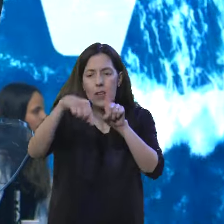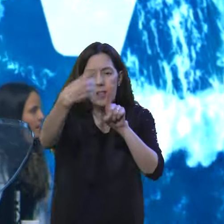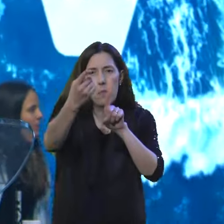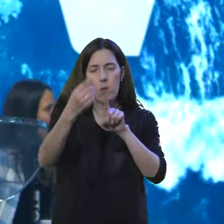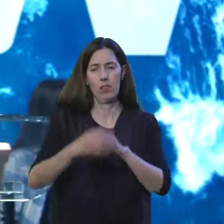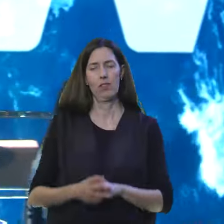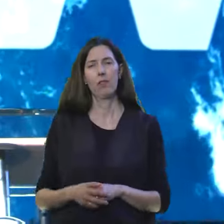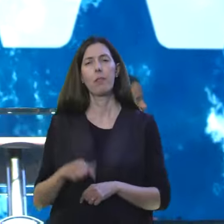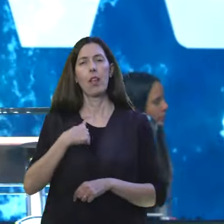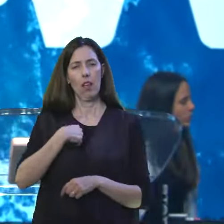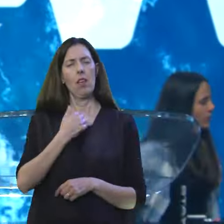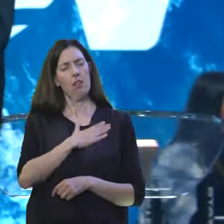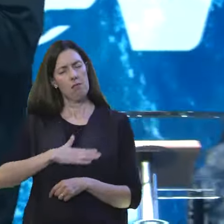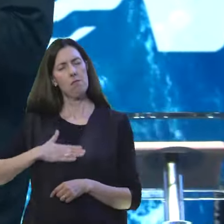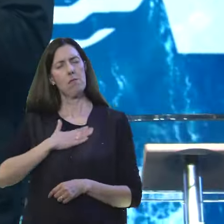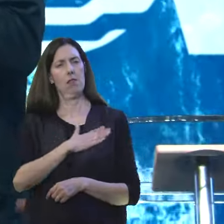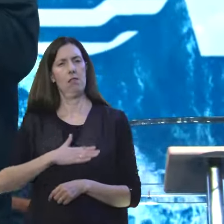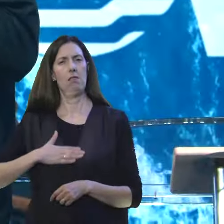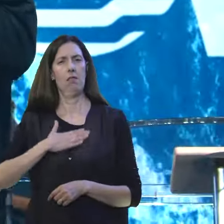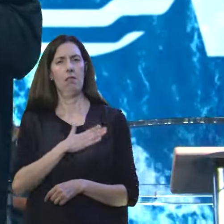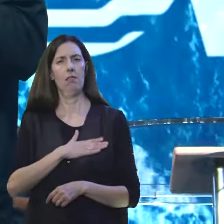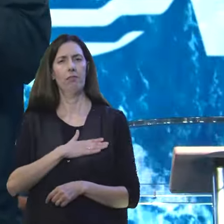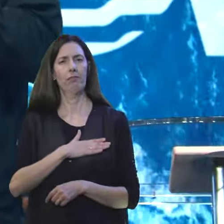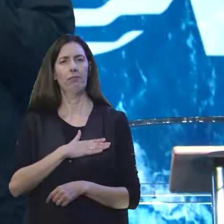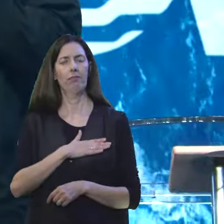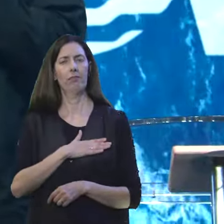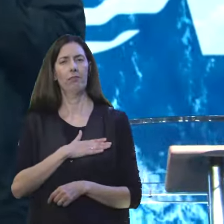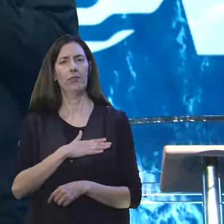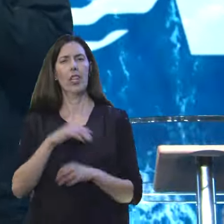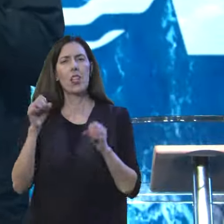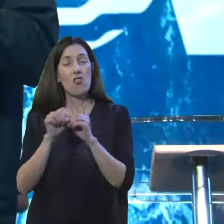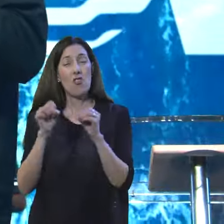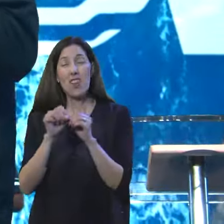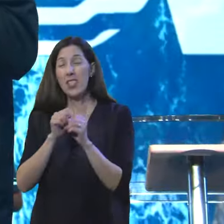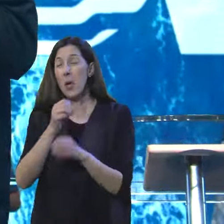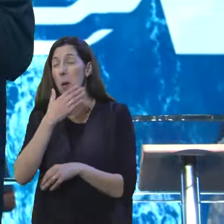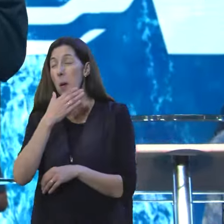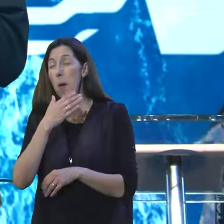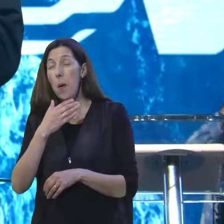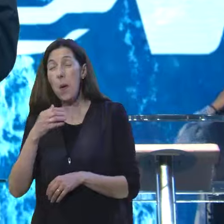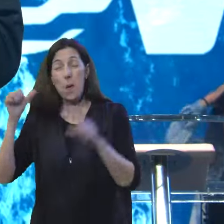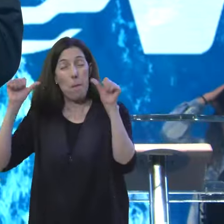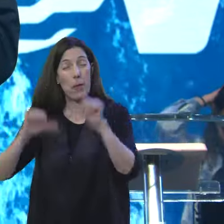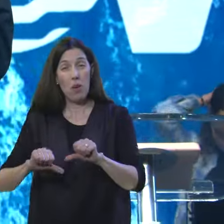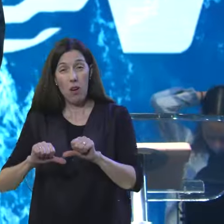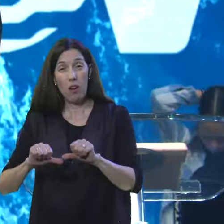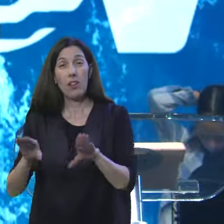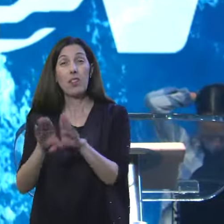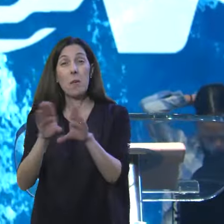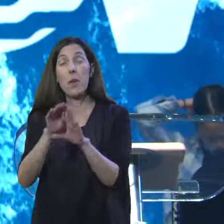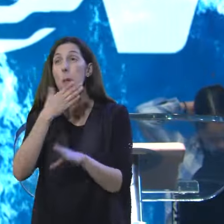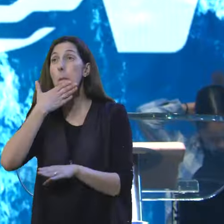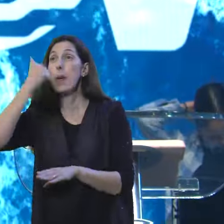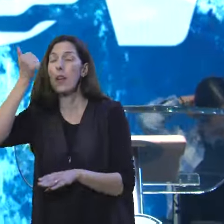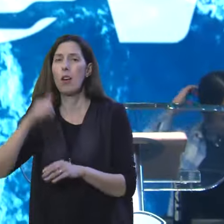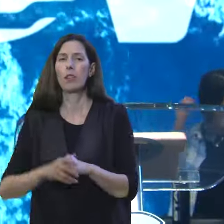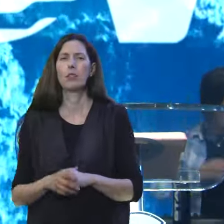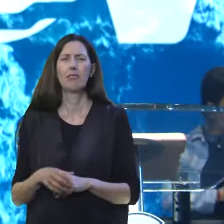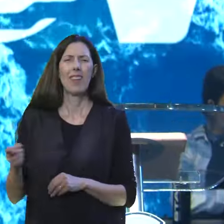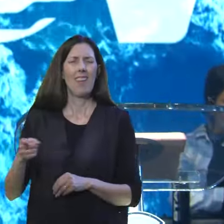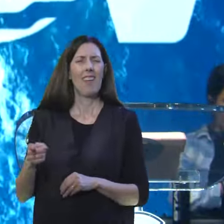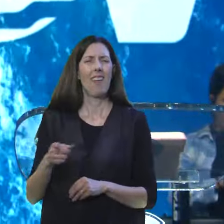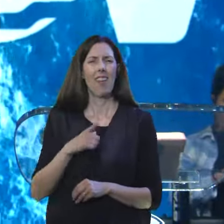Eu tive o privilégio de fazer o pior e o melhor velório da minha vida. O pior porque foi a coisa